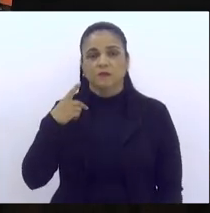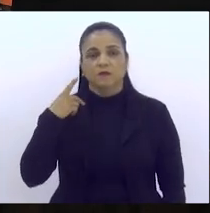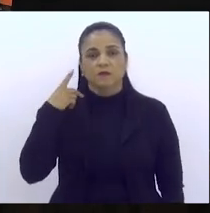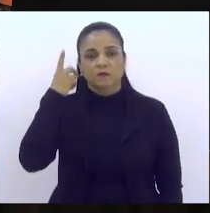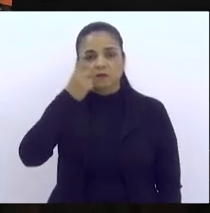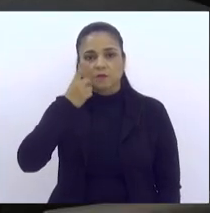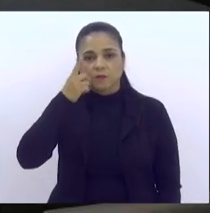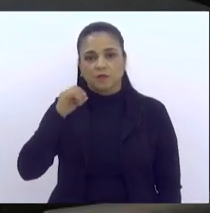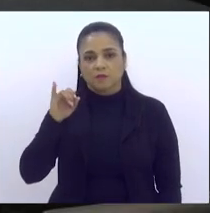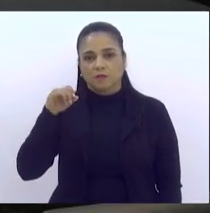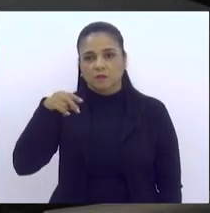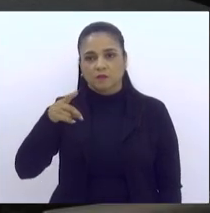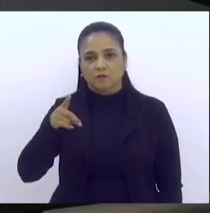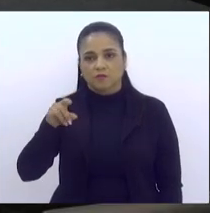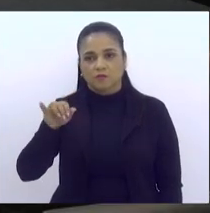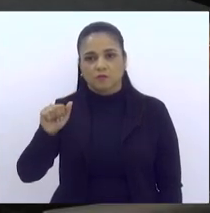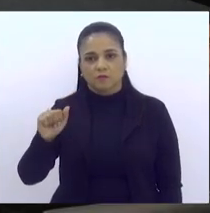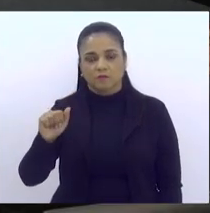Armelau.